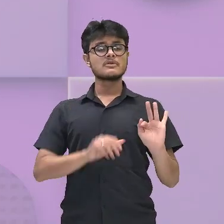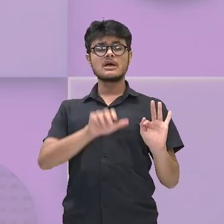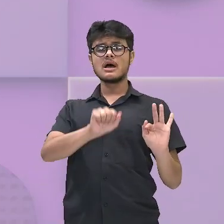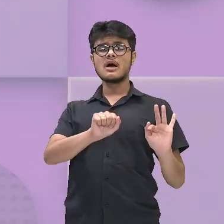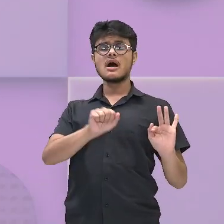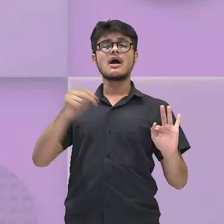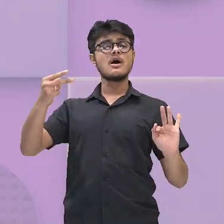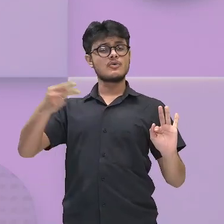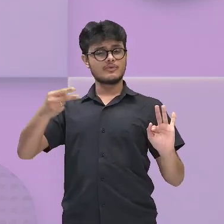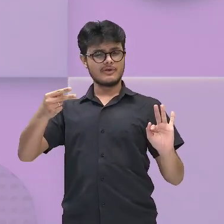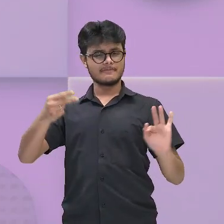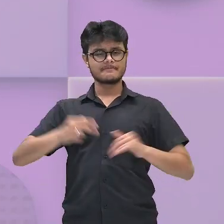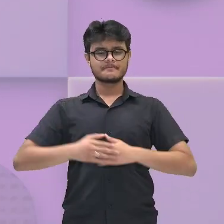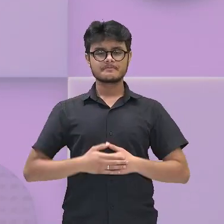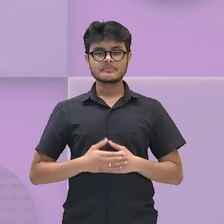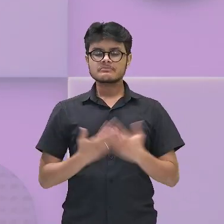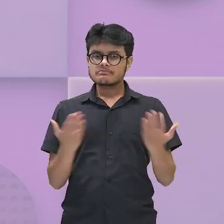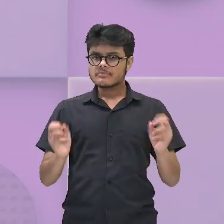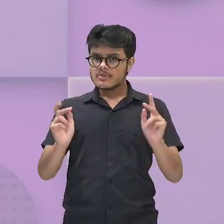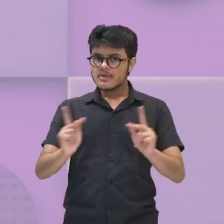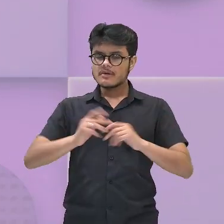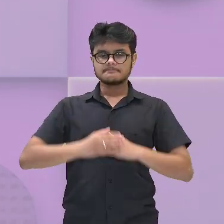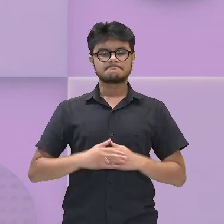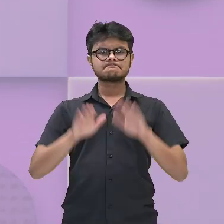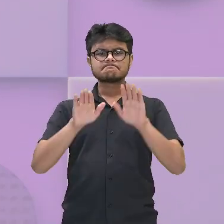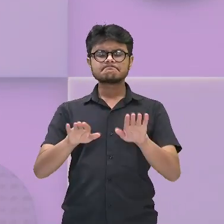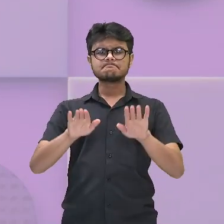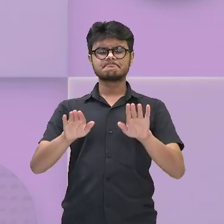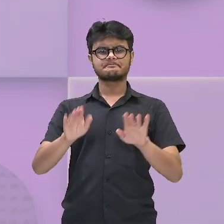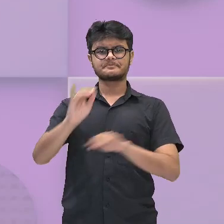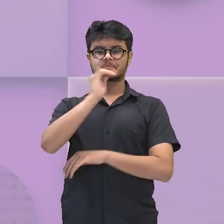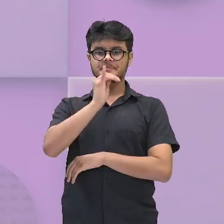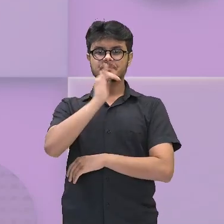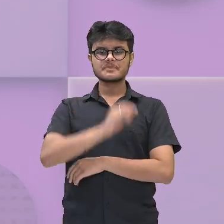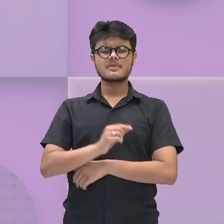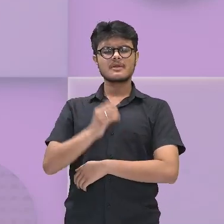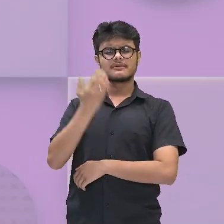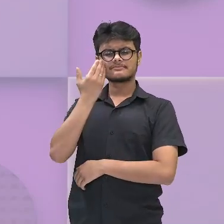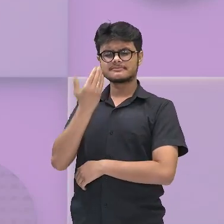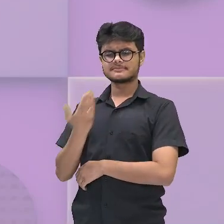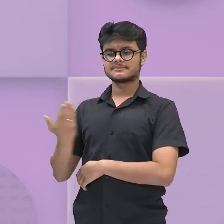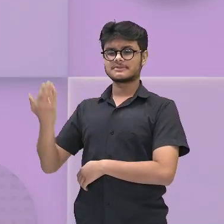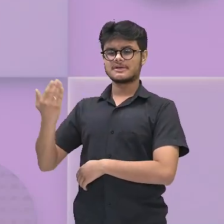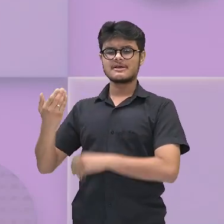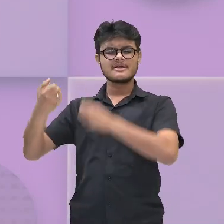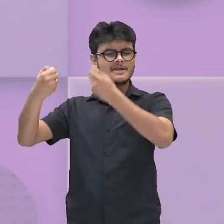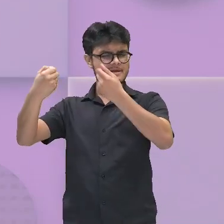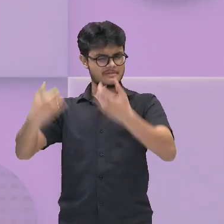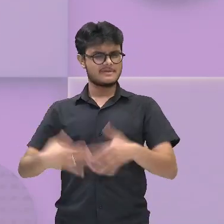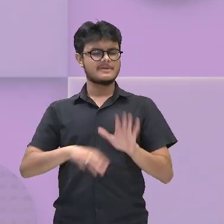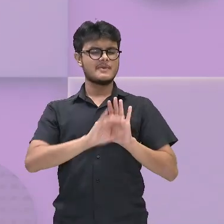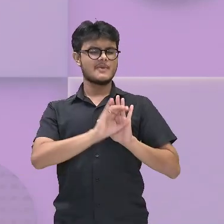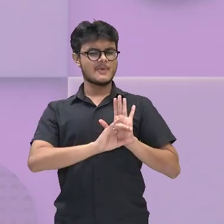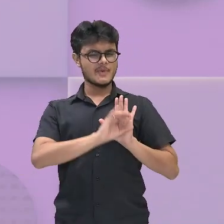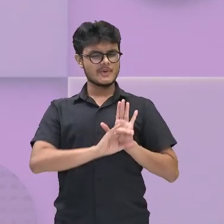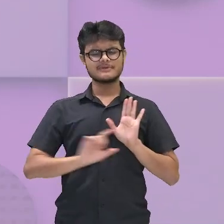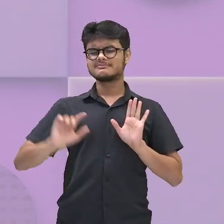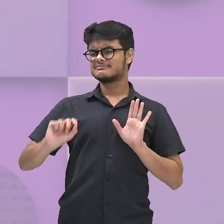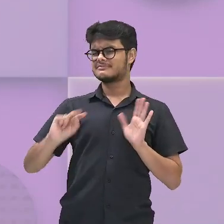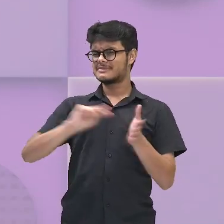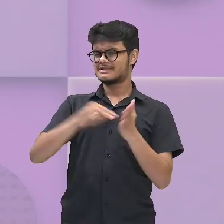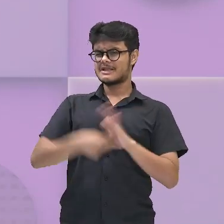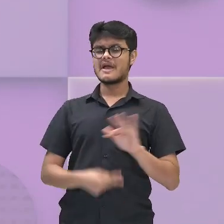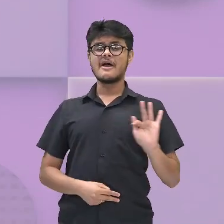função do segundo grau, beleza? Então, acompanhe comigo na tela para a gente ver uma definição mais formal sobre